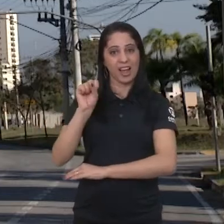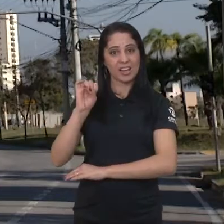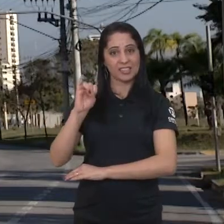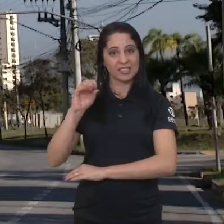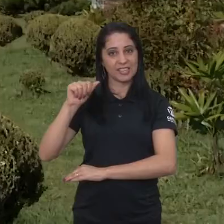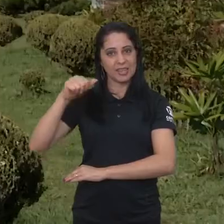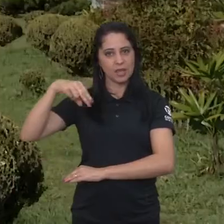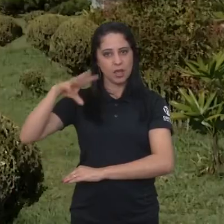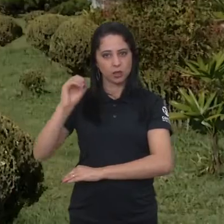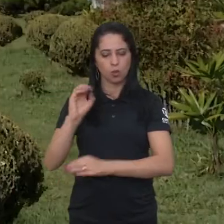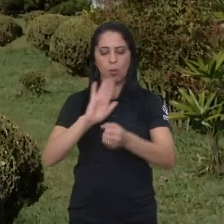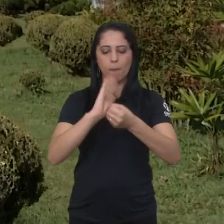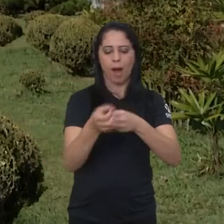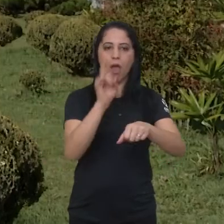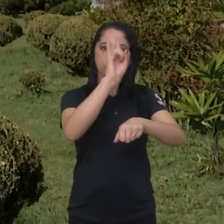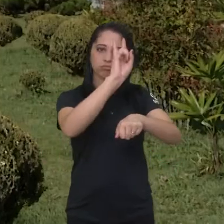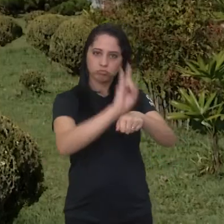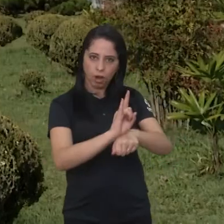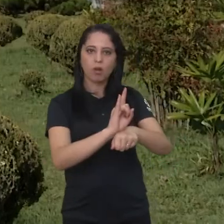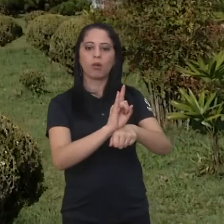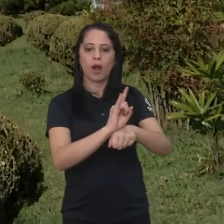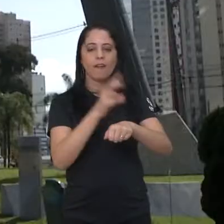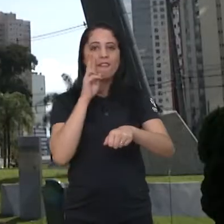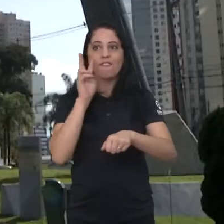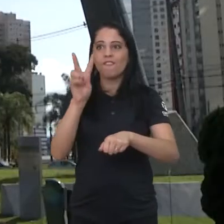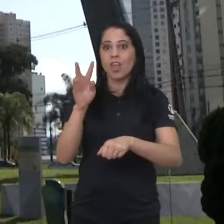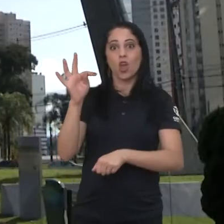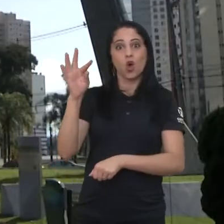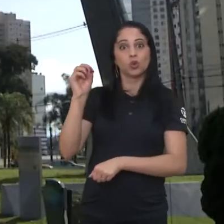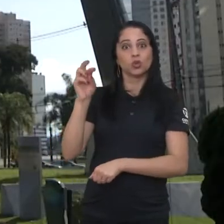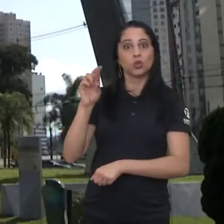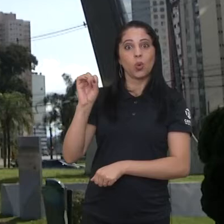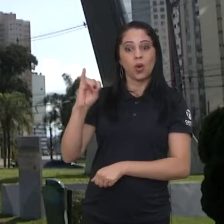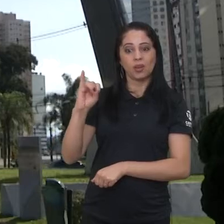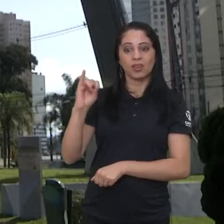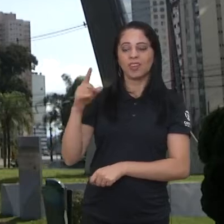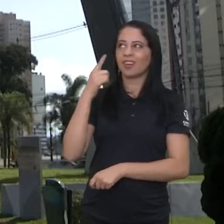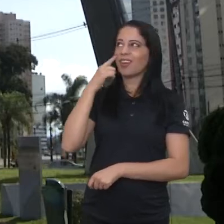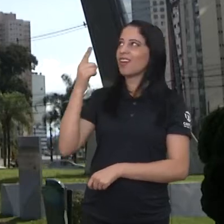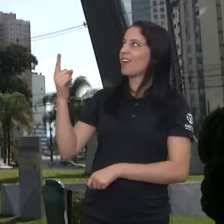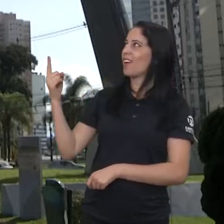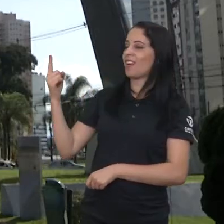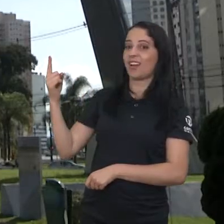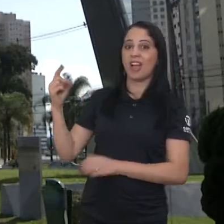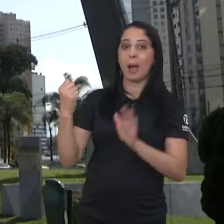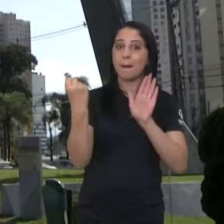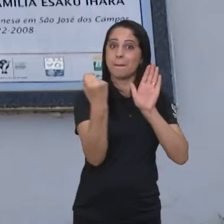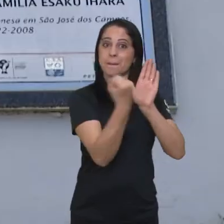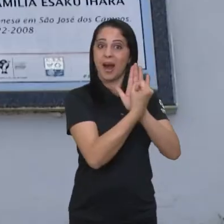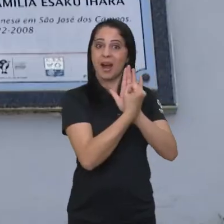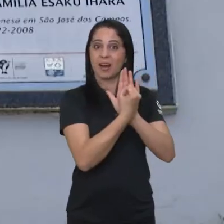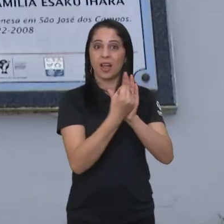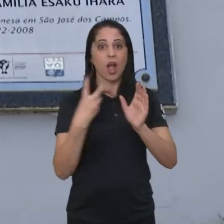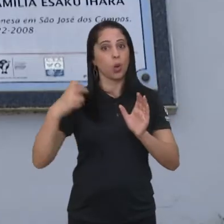Jardim Aquários, consegue ver de longe o Torii, este portal que é símbolo da cultura japonesa. Inaugurado